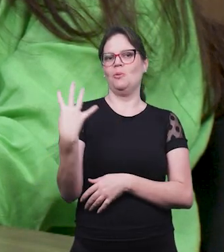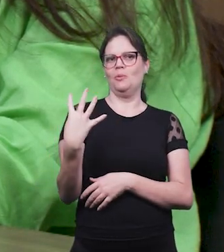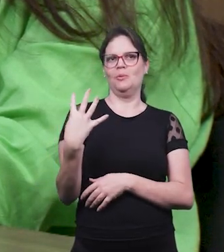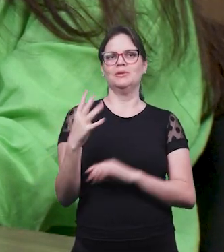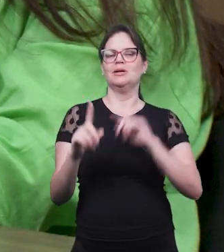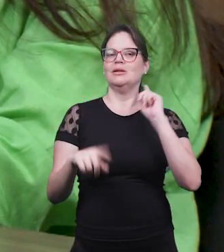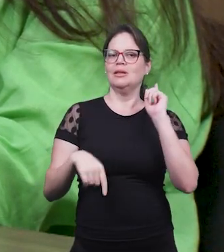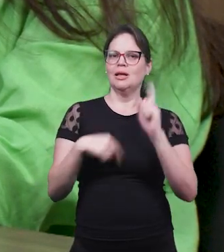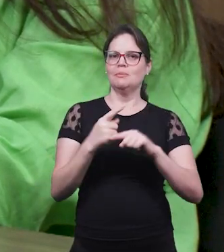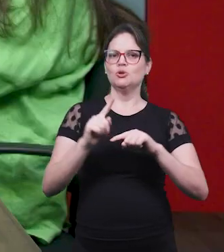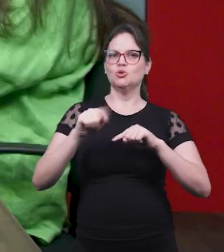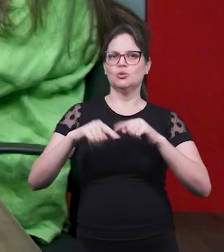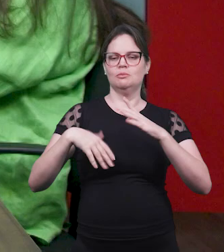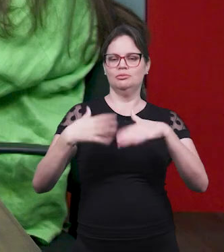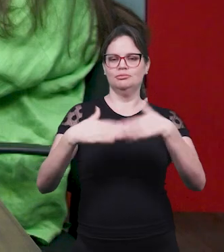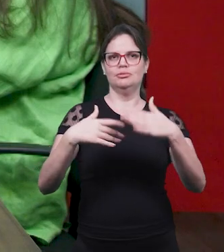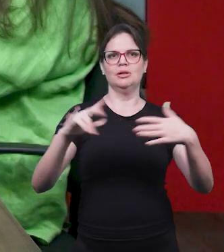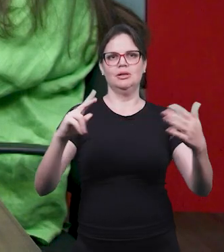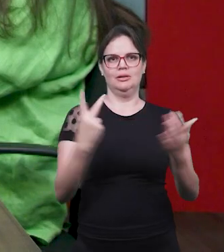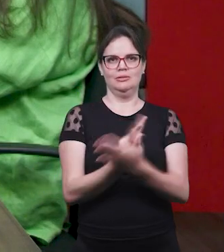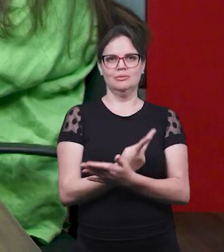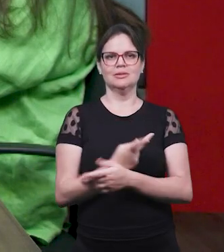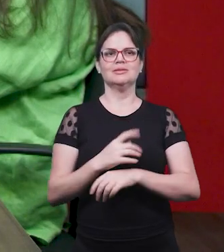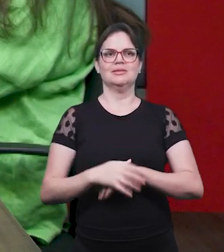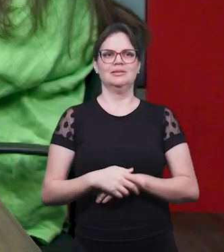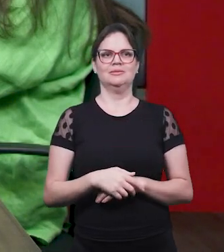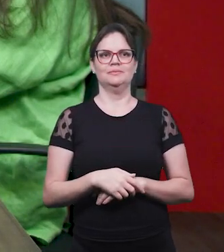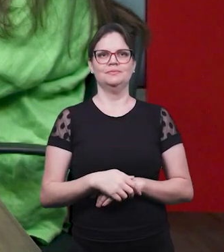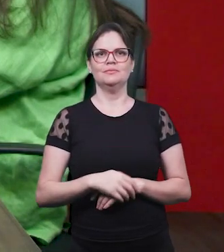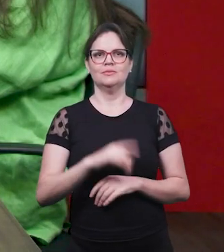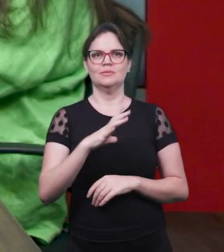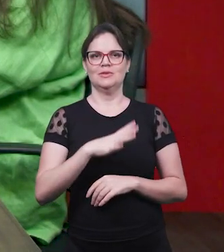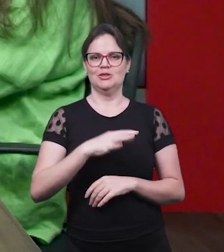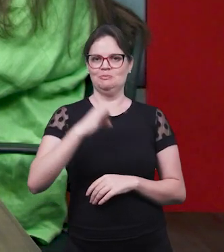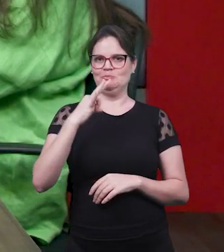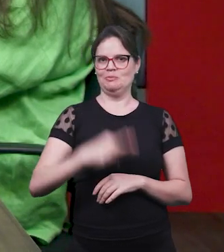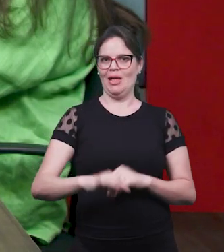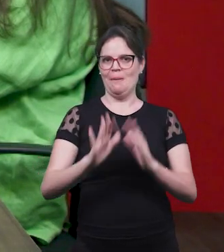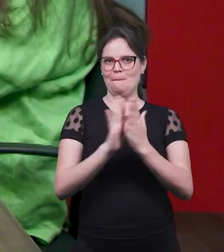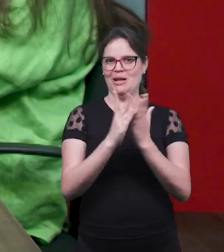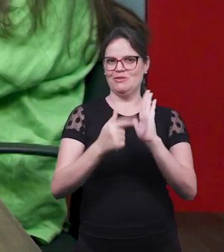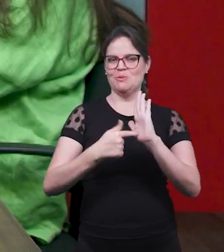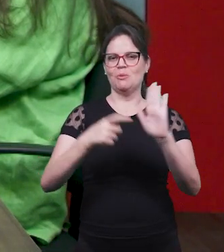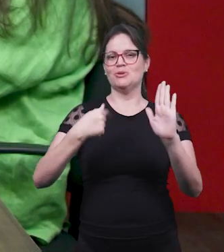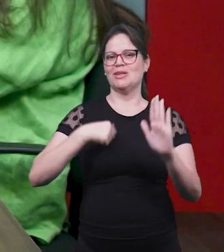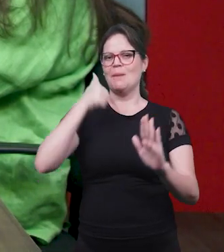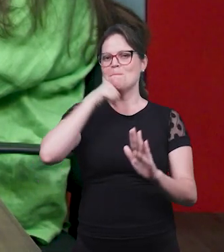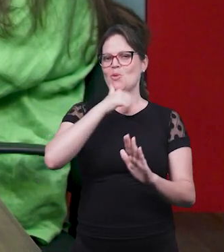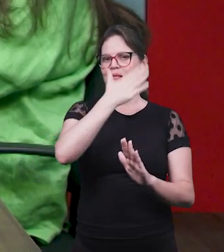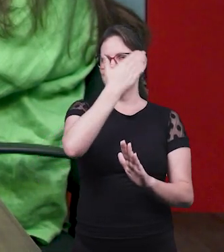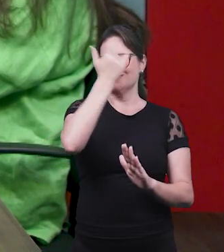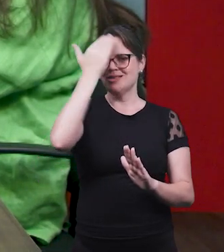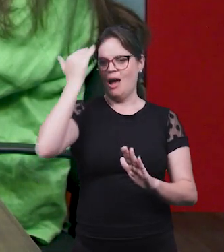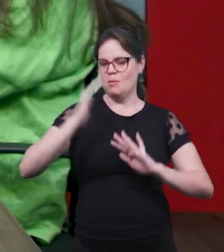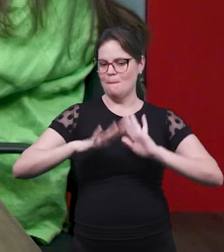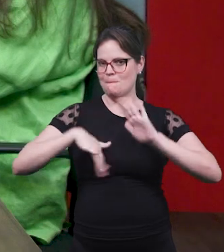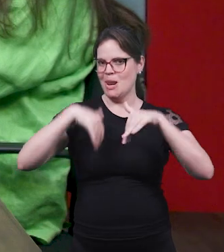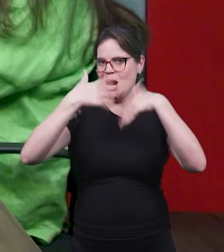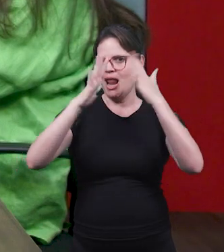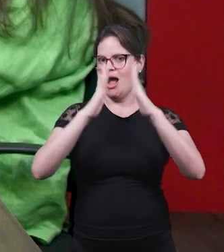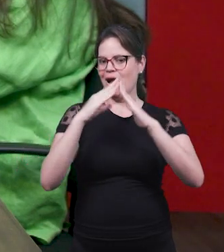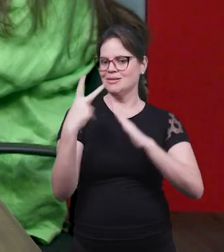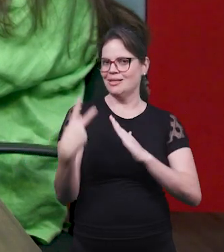em decorrência. Então a gente tem uma comprovação da palavra, mulher sábia edifica sua casa. Coisa maravilhosa. Mais